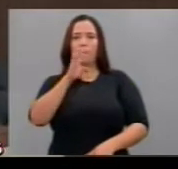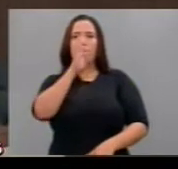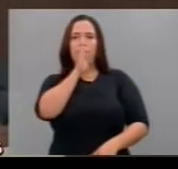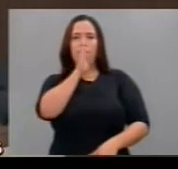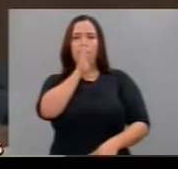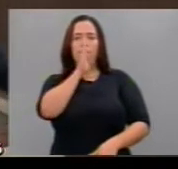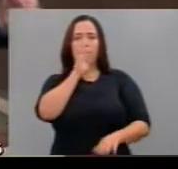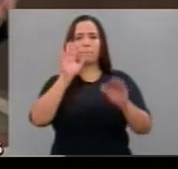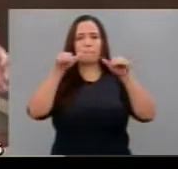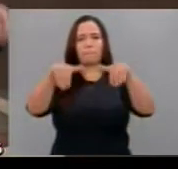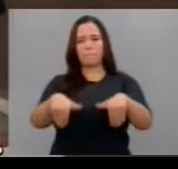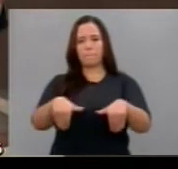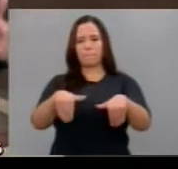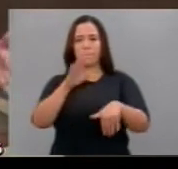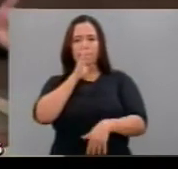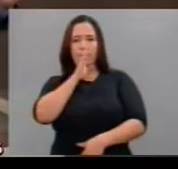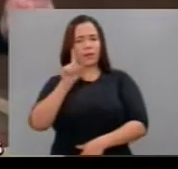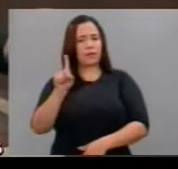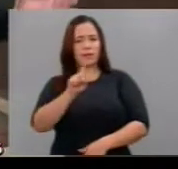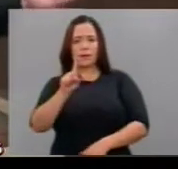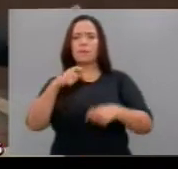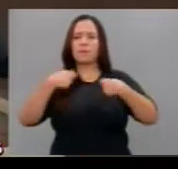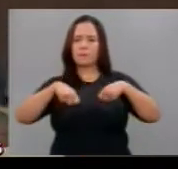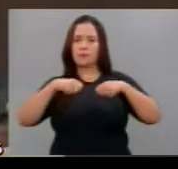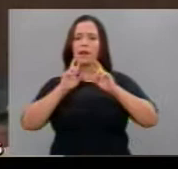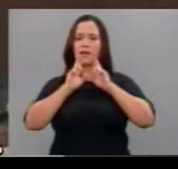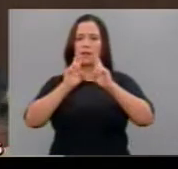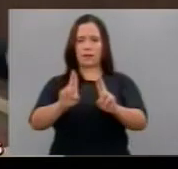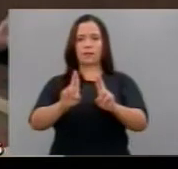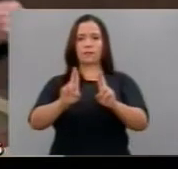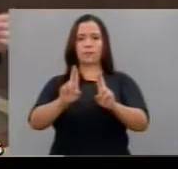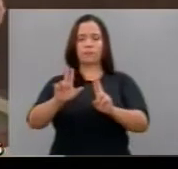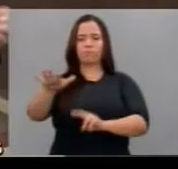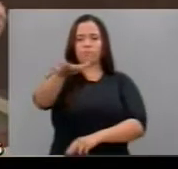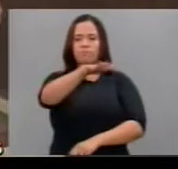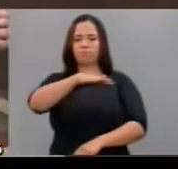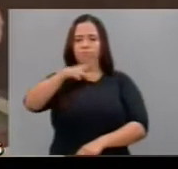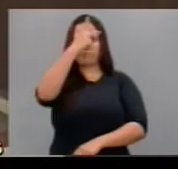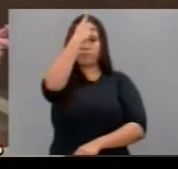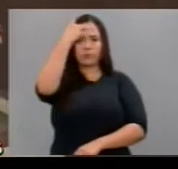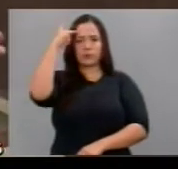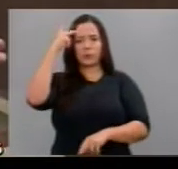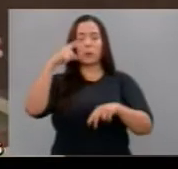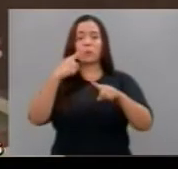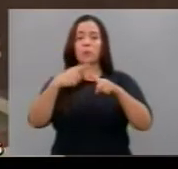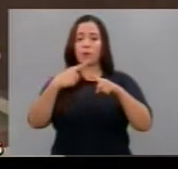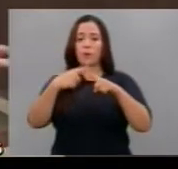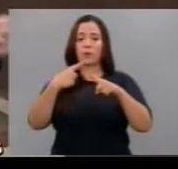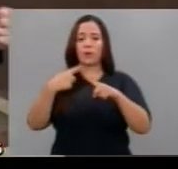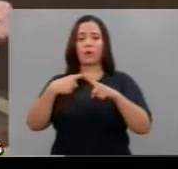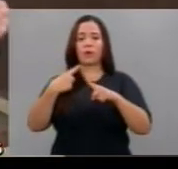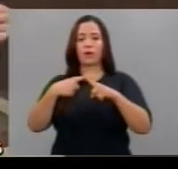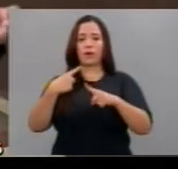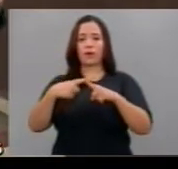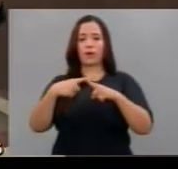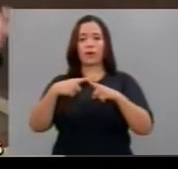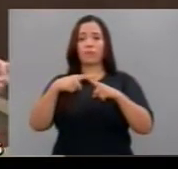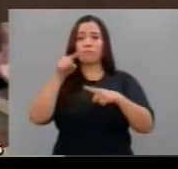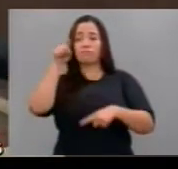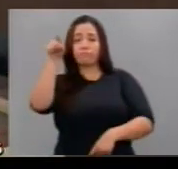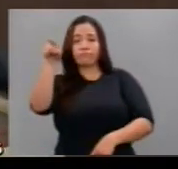silêncio. Alguma resposta tem que ser dada, dada a proximidade com o